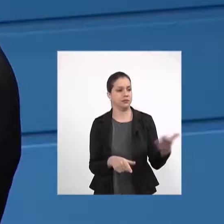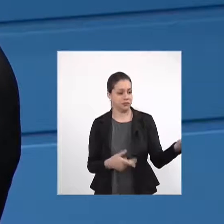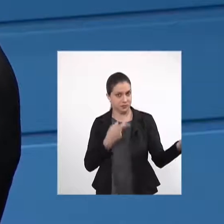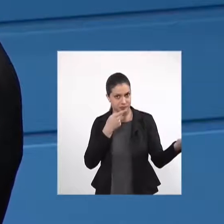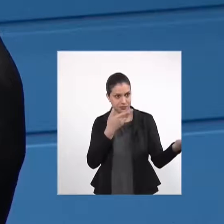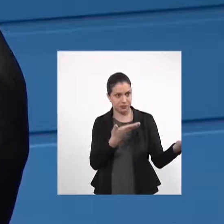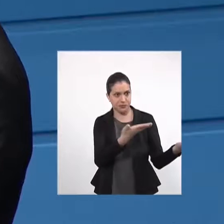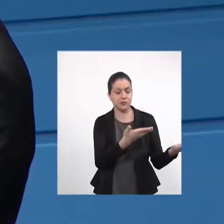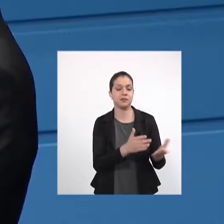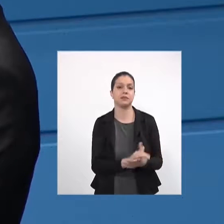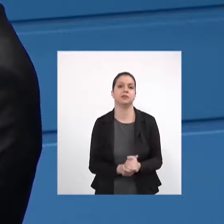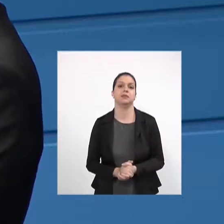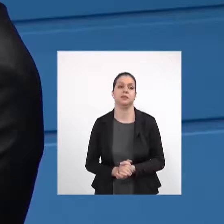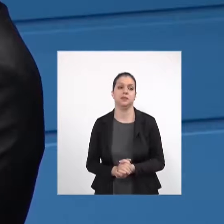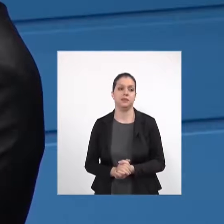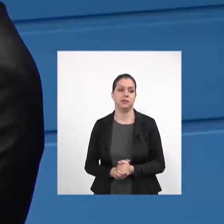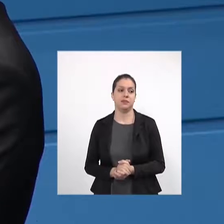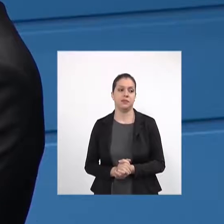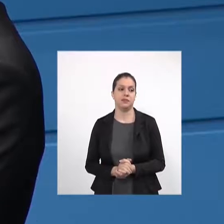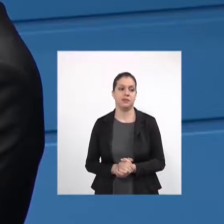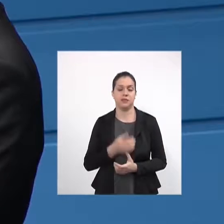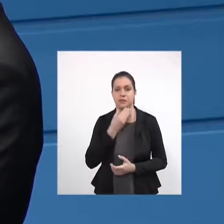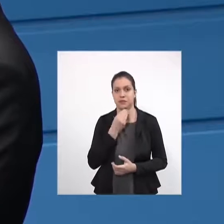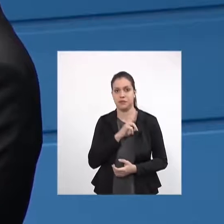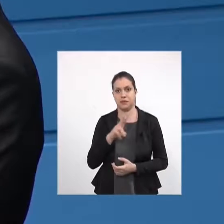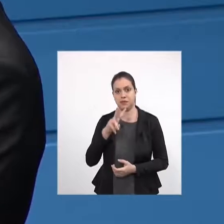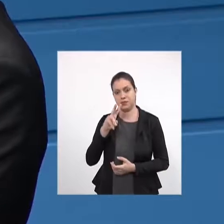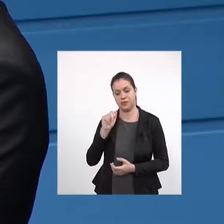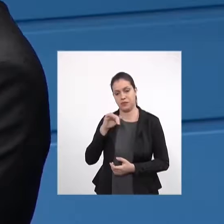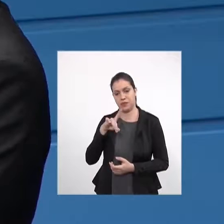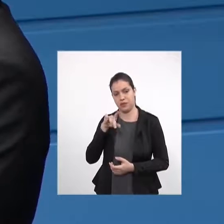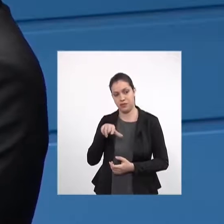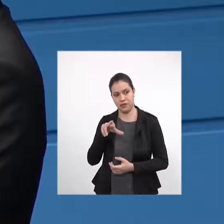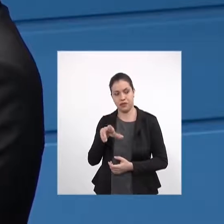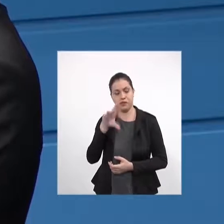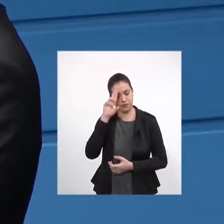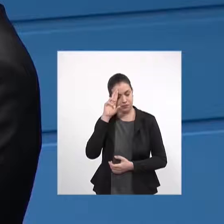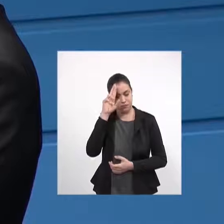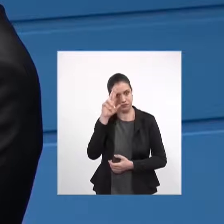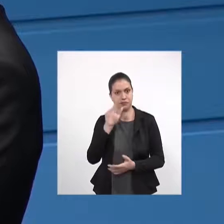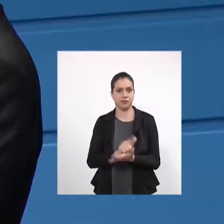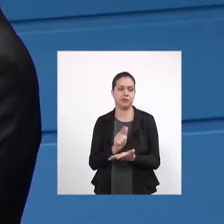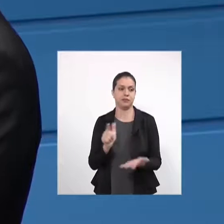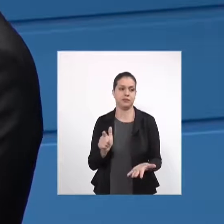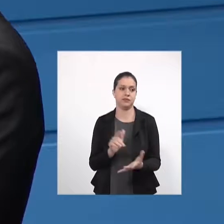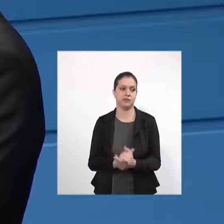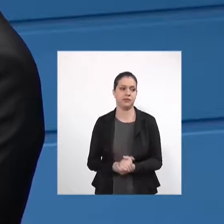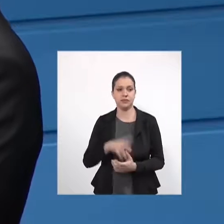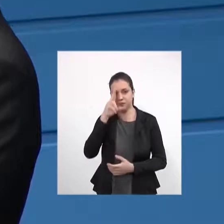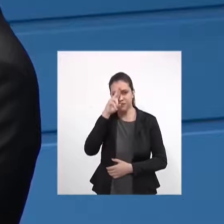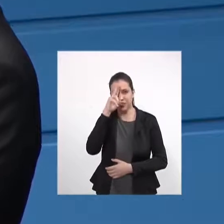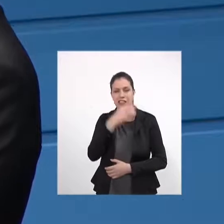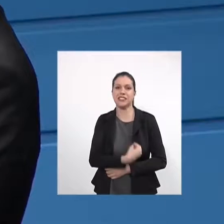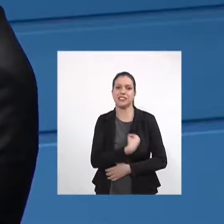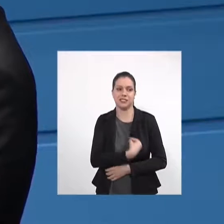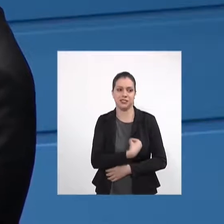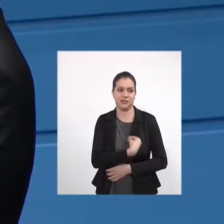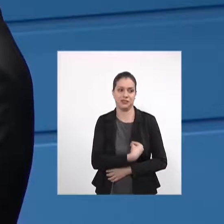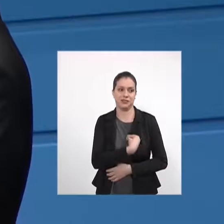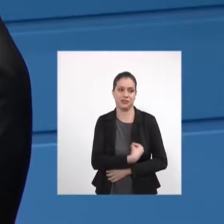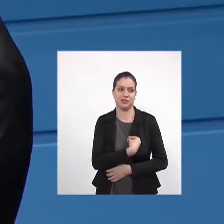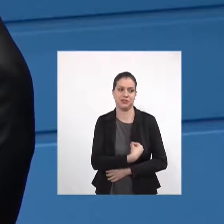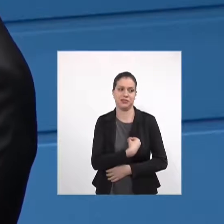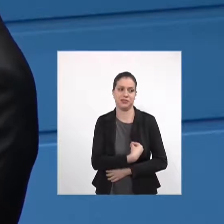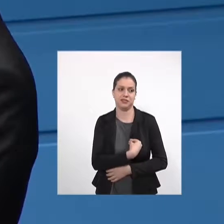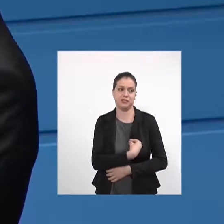agora reiterou a homenagem ao Wander Verão, editor-chefe do Jornal Progresso, que a história da vida dele se confunde com a